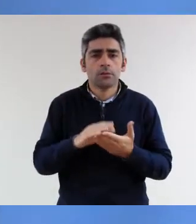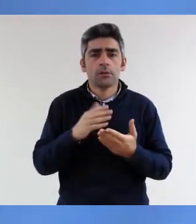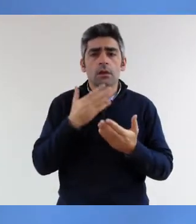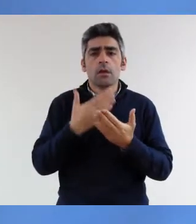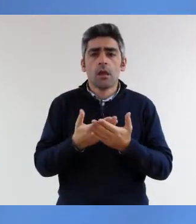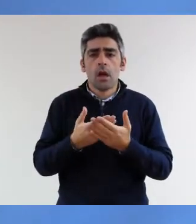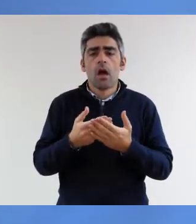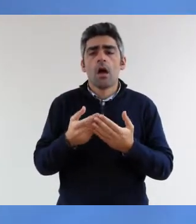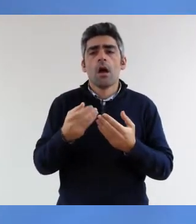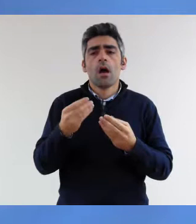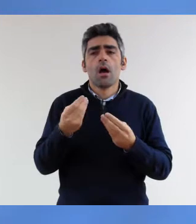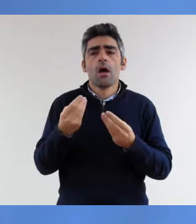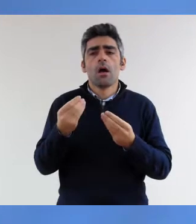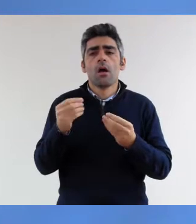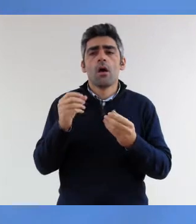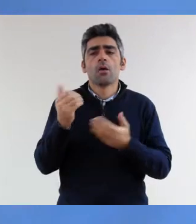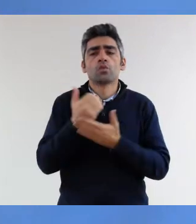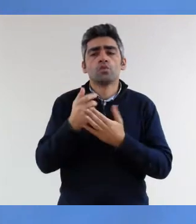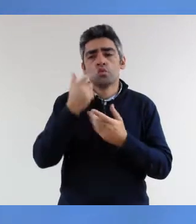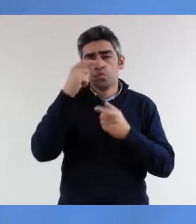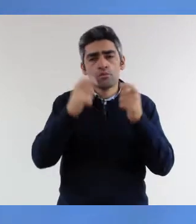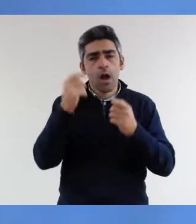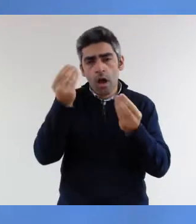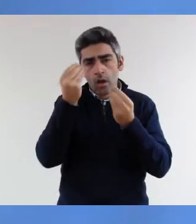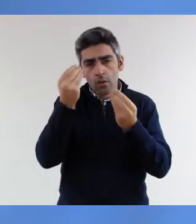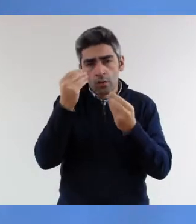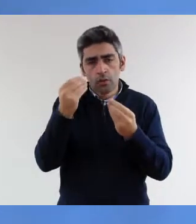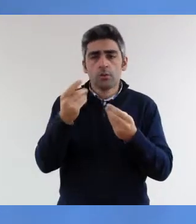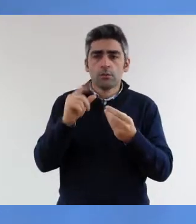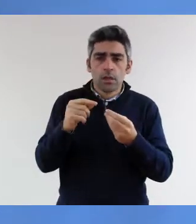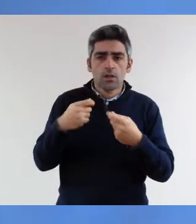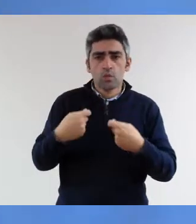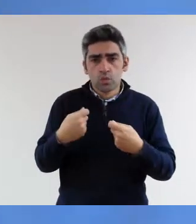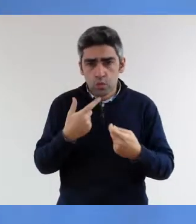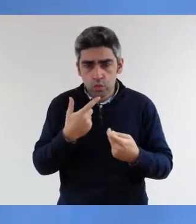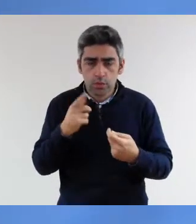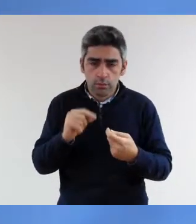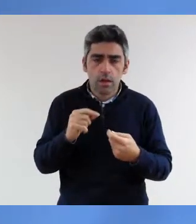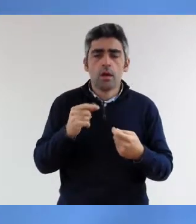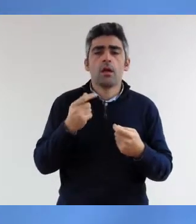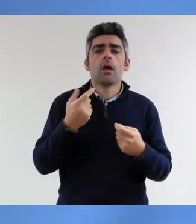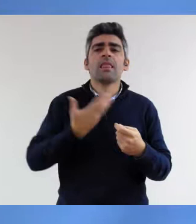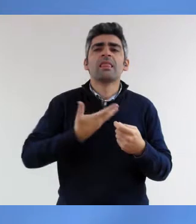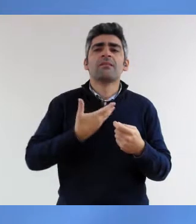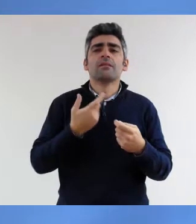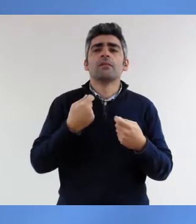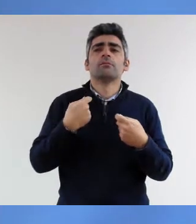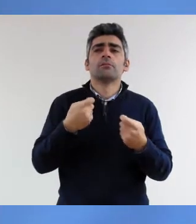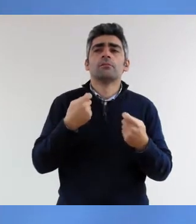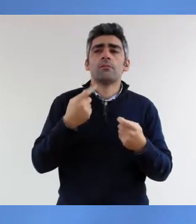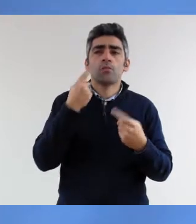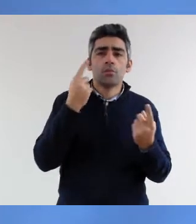dos encargos básicos a qualificação que é essencial dos recursos humanos do